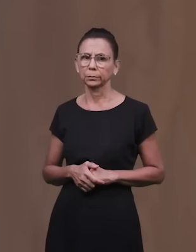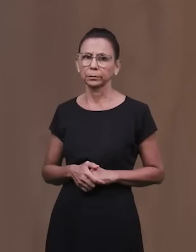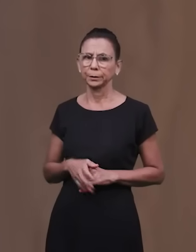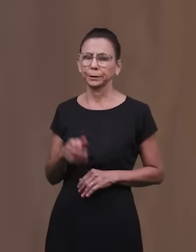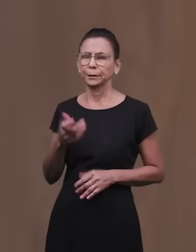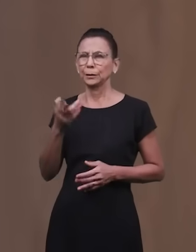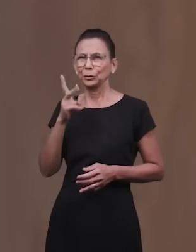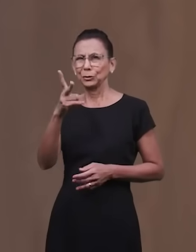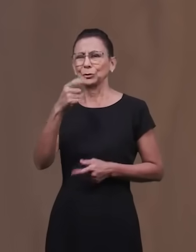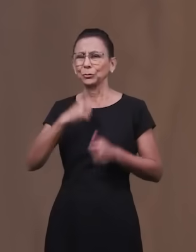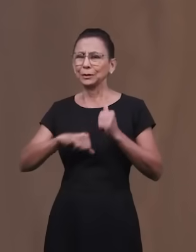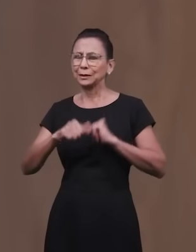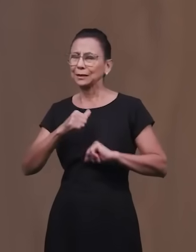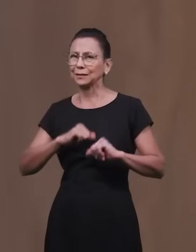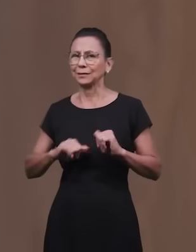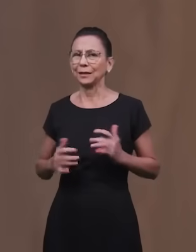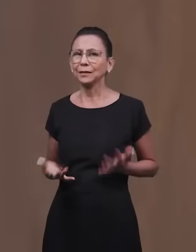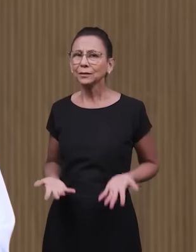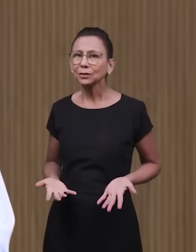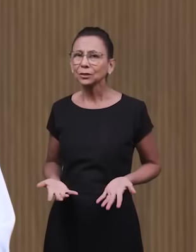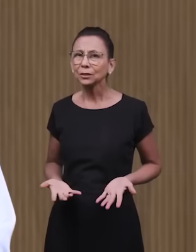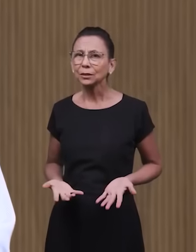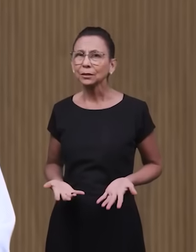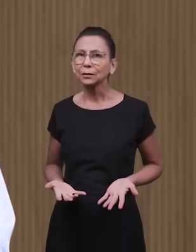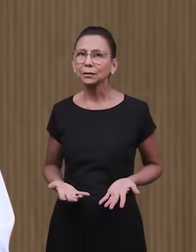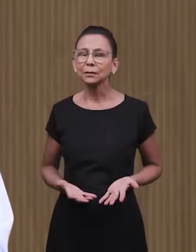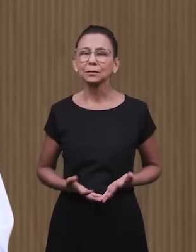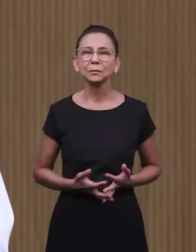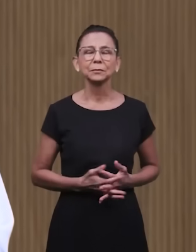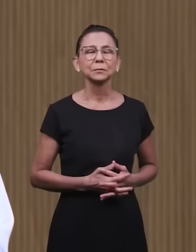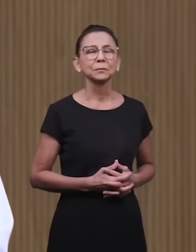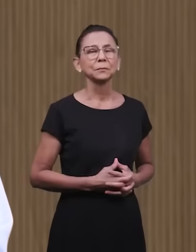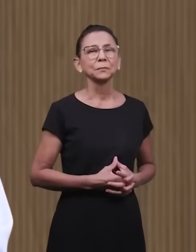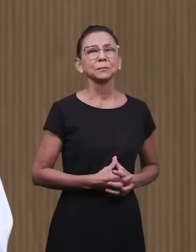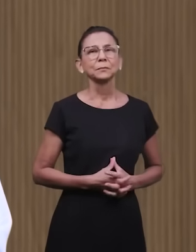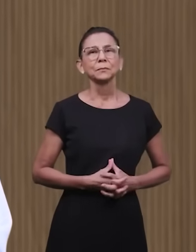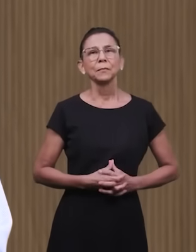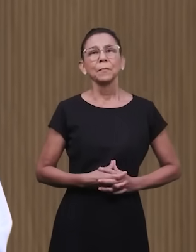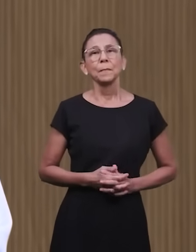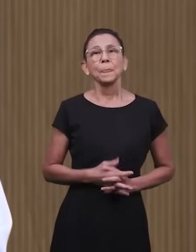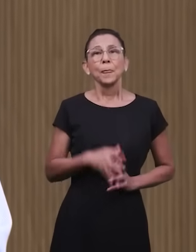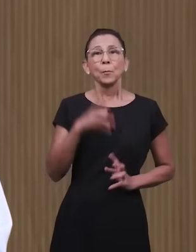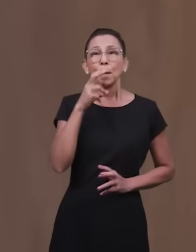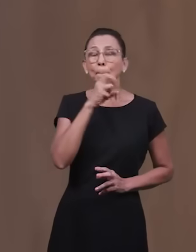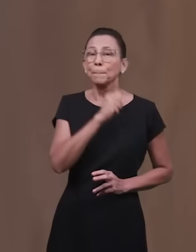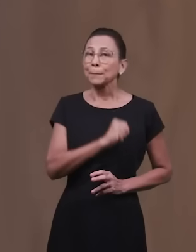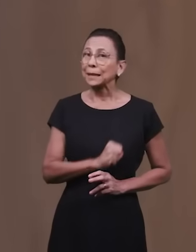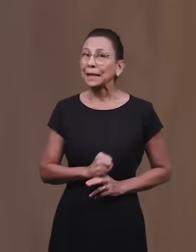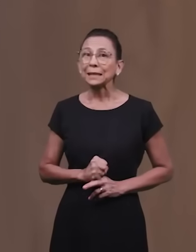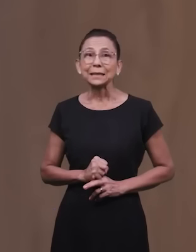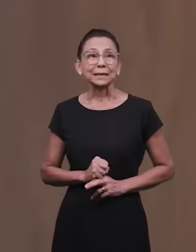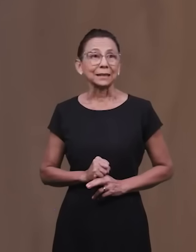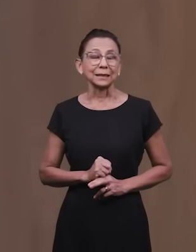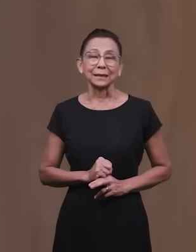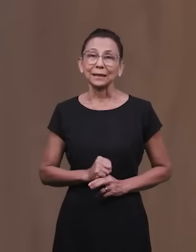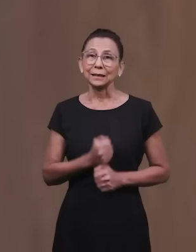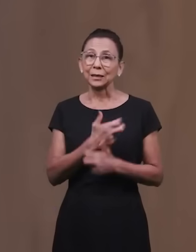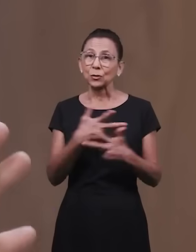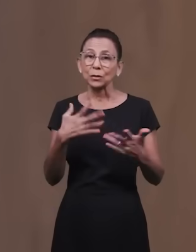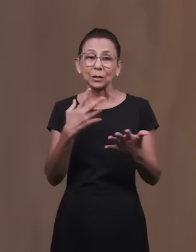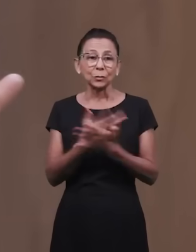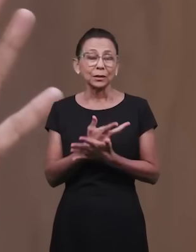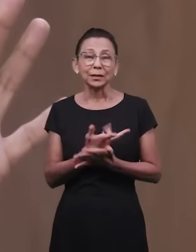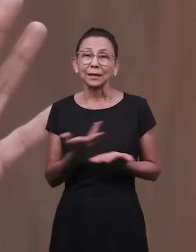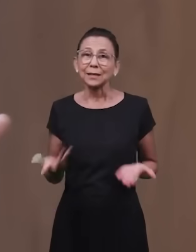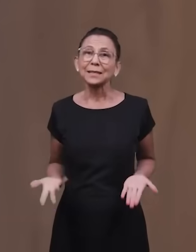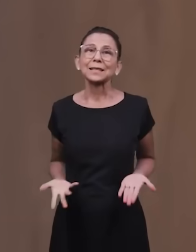Quanto à pressa, né? E aí a necessidade de que se realize coisas. Todo mundo